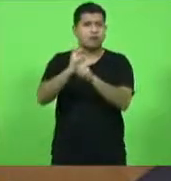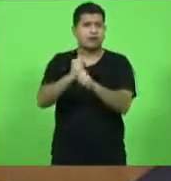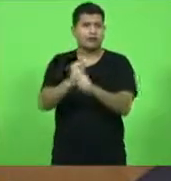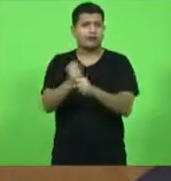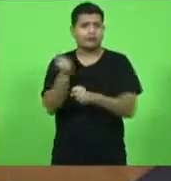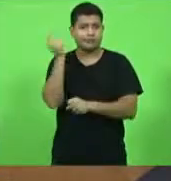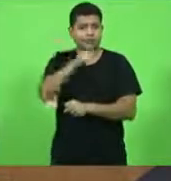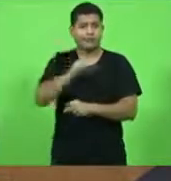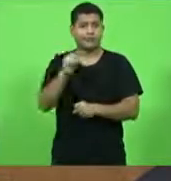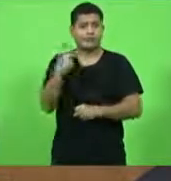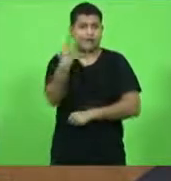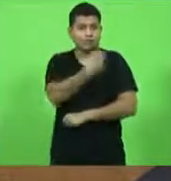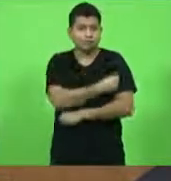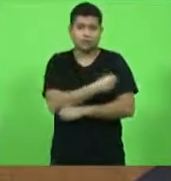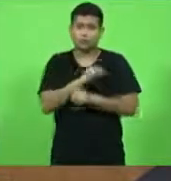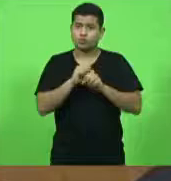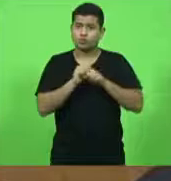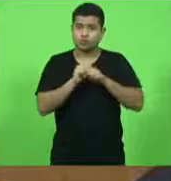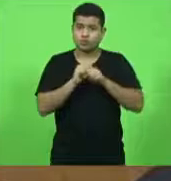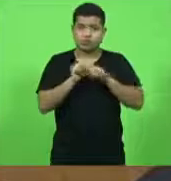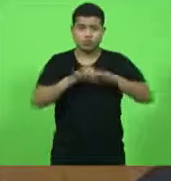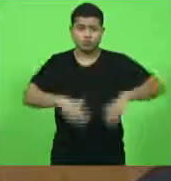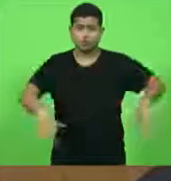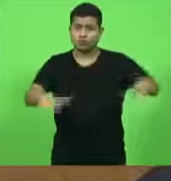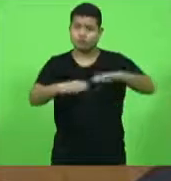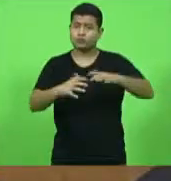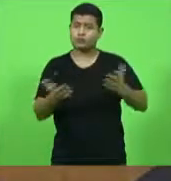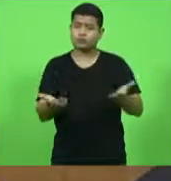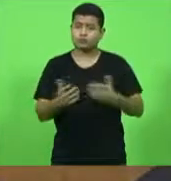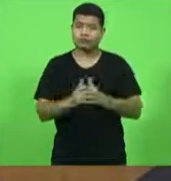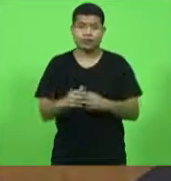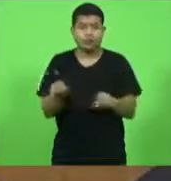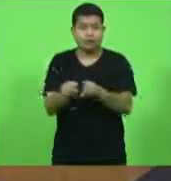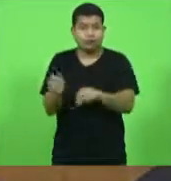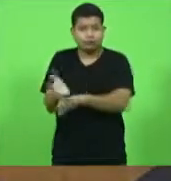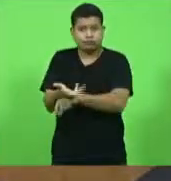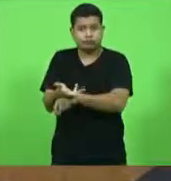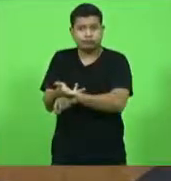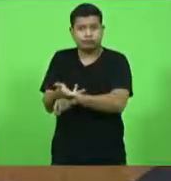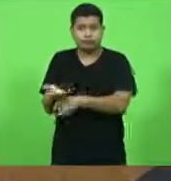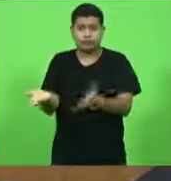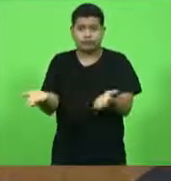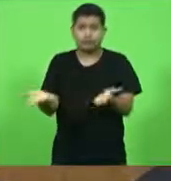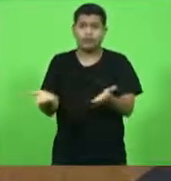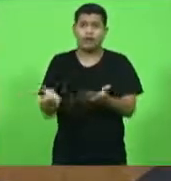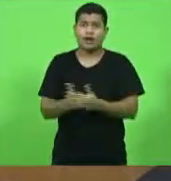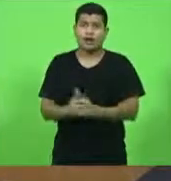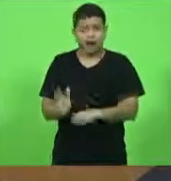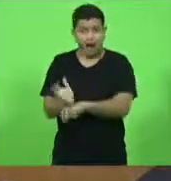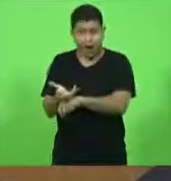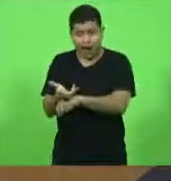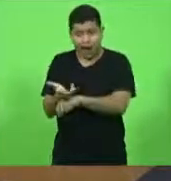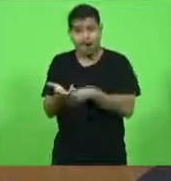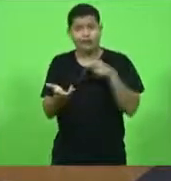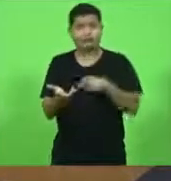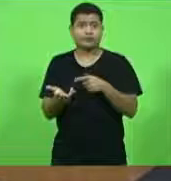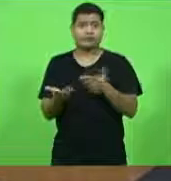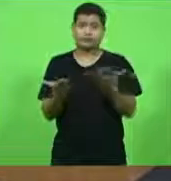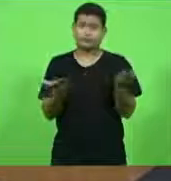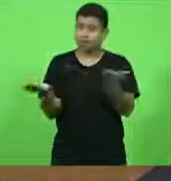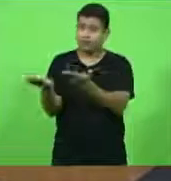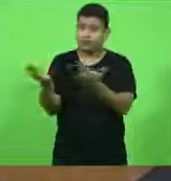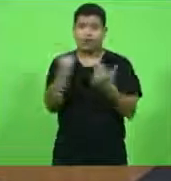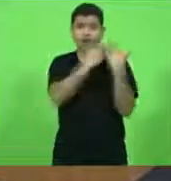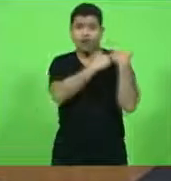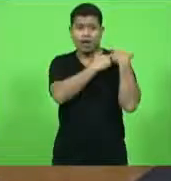que precisam, os milhões de vacinas. E agilidade. Agilidade, meus caros responsáveis